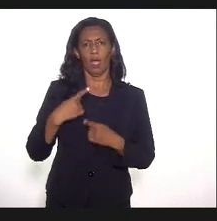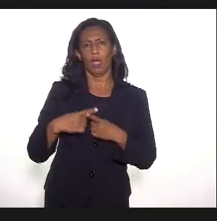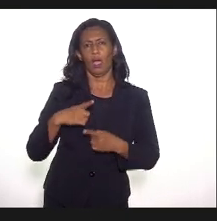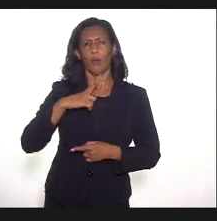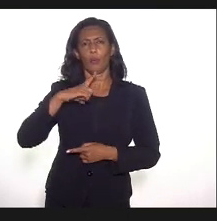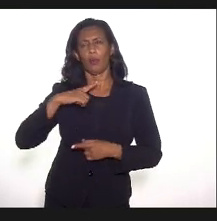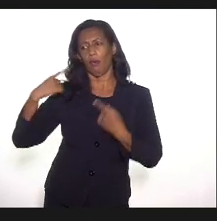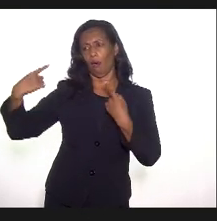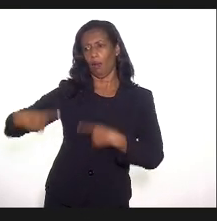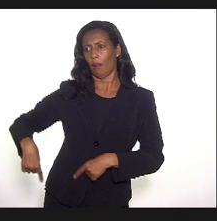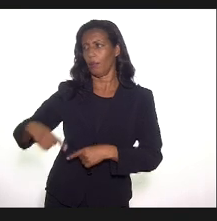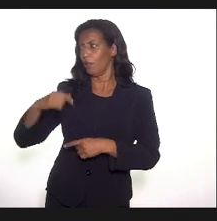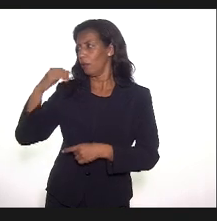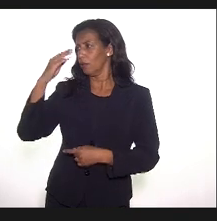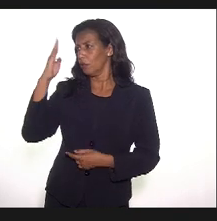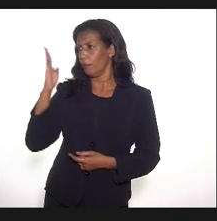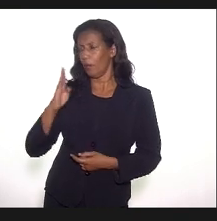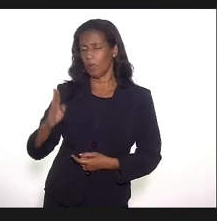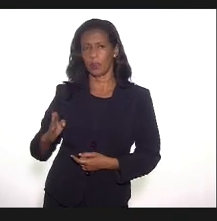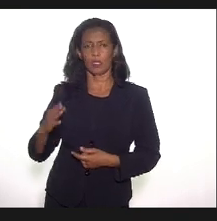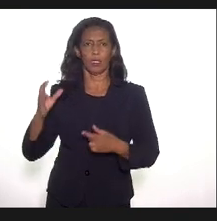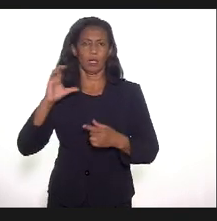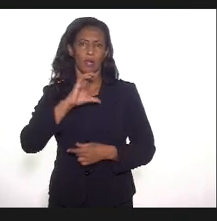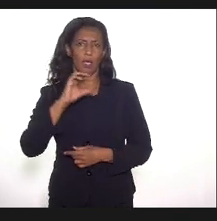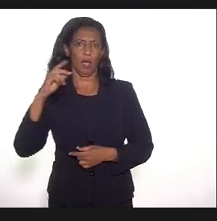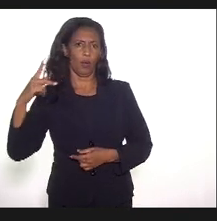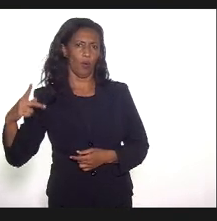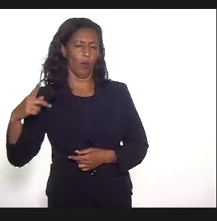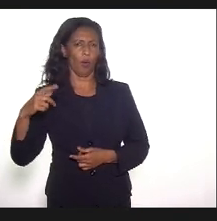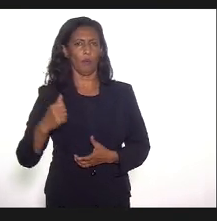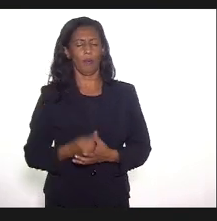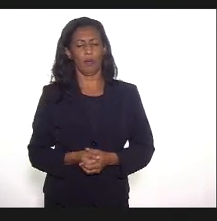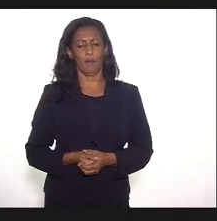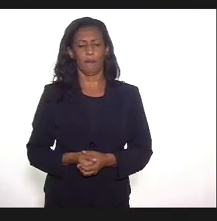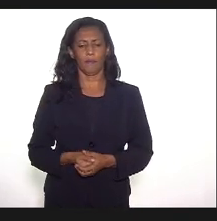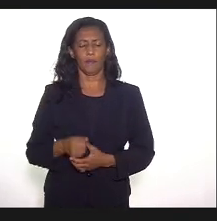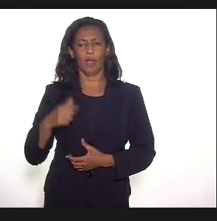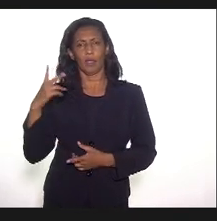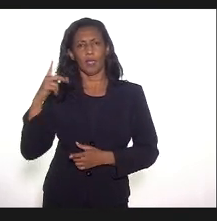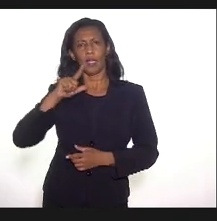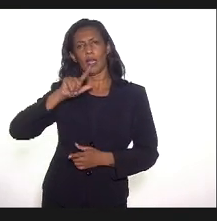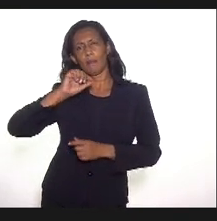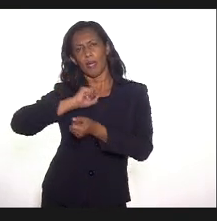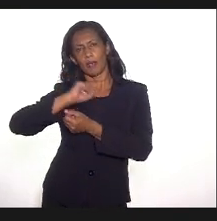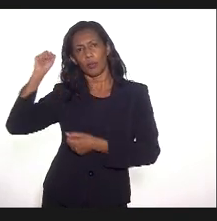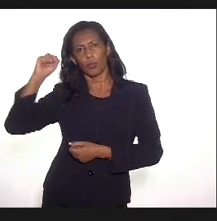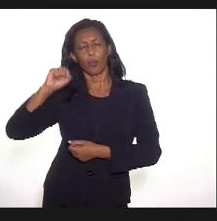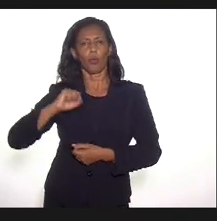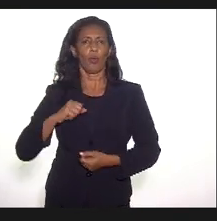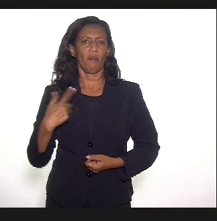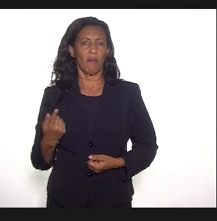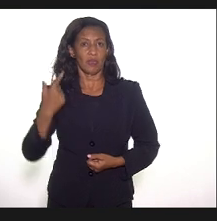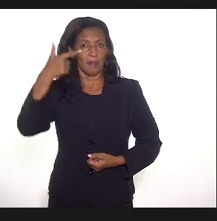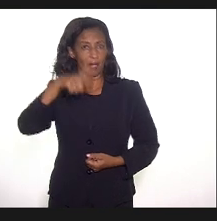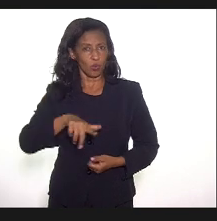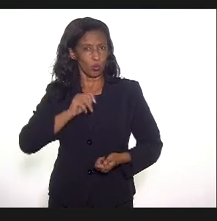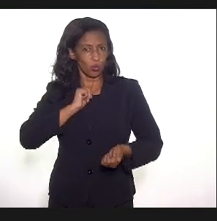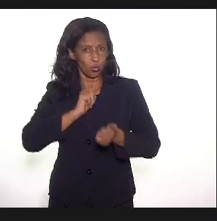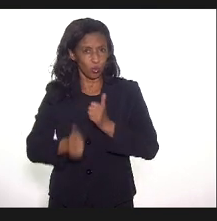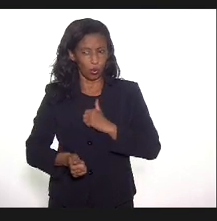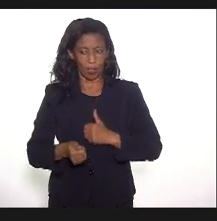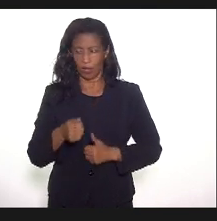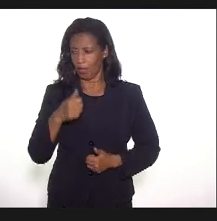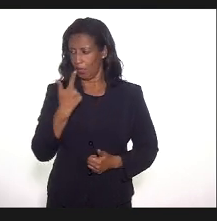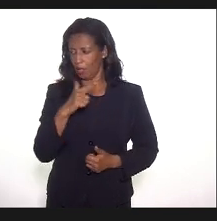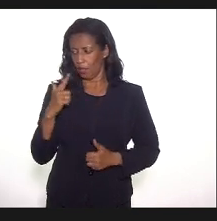Campeonato Brasileiro, tem a Copa Sul-Americana, tem a Libertadores, mas é mais um evento que não